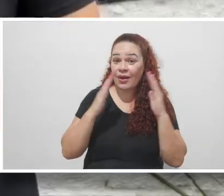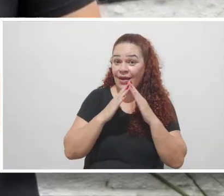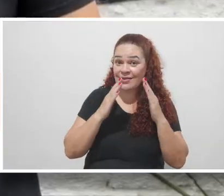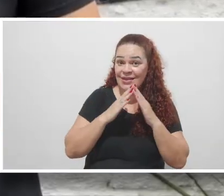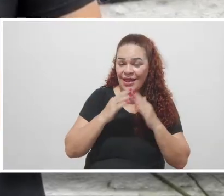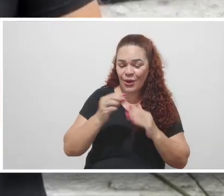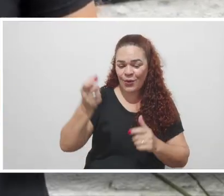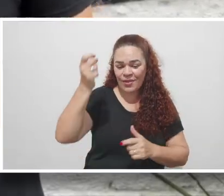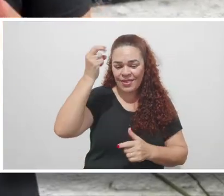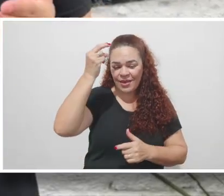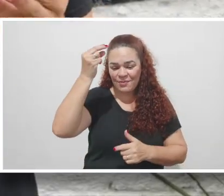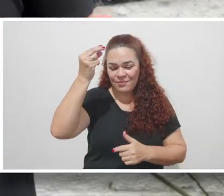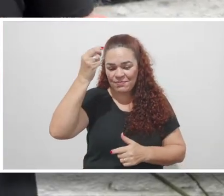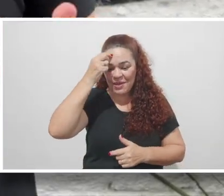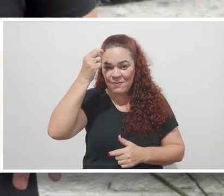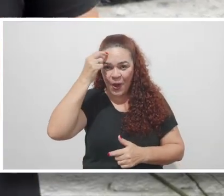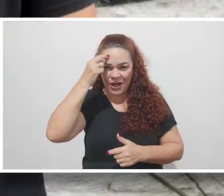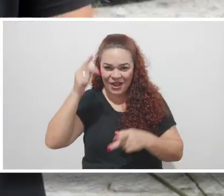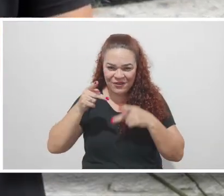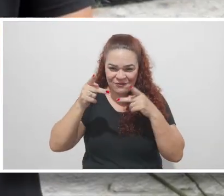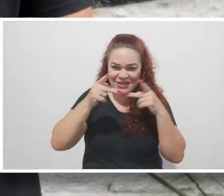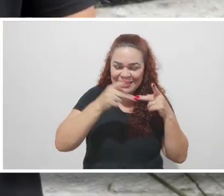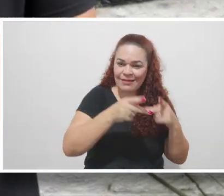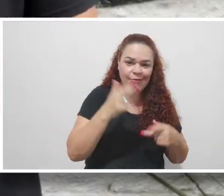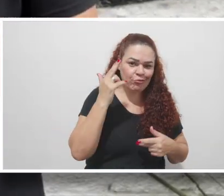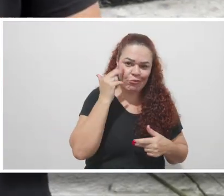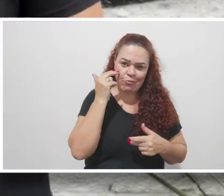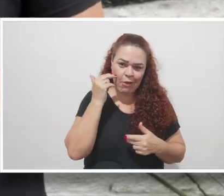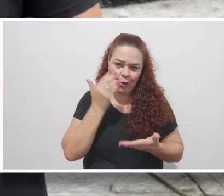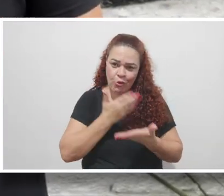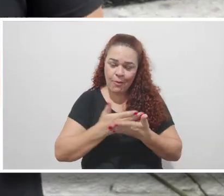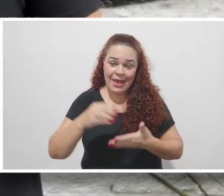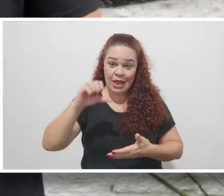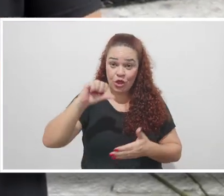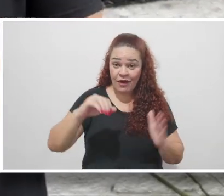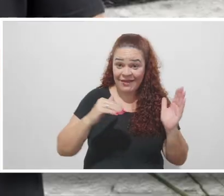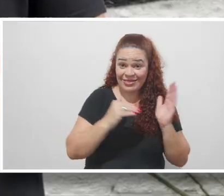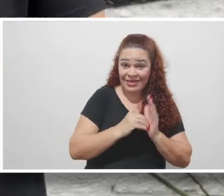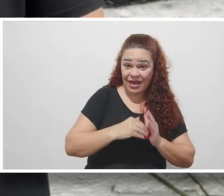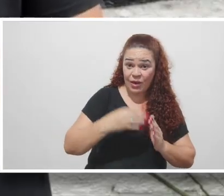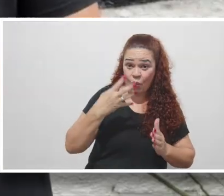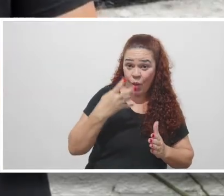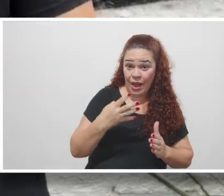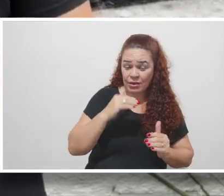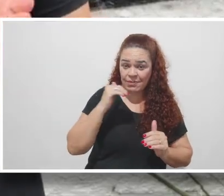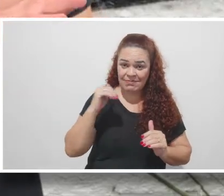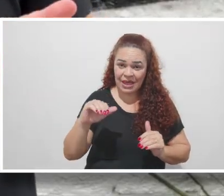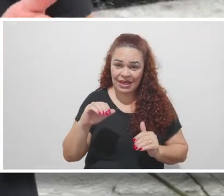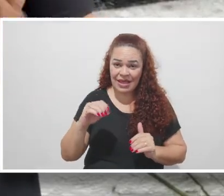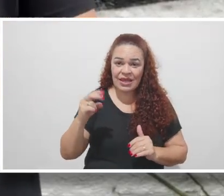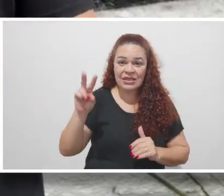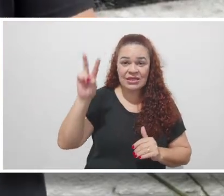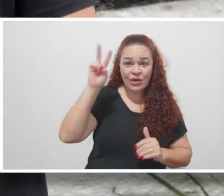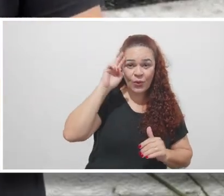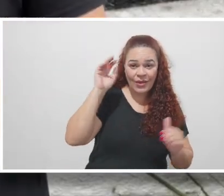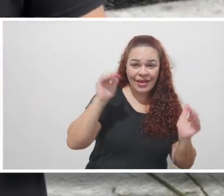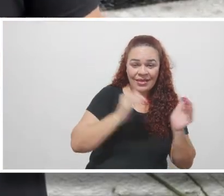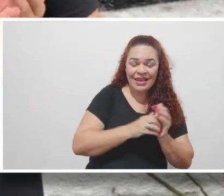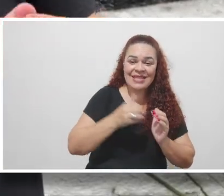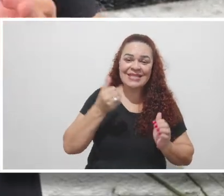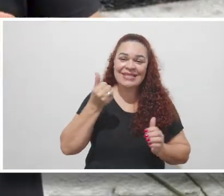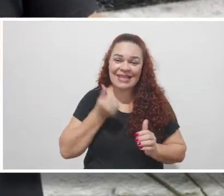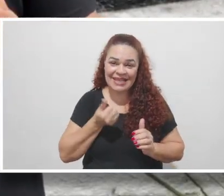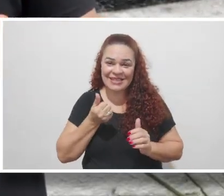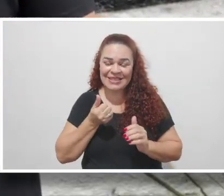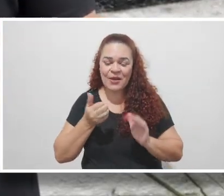Casarão da Memória. As visitas guiadas correrão normalmente. Estaremos abertos aqui das 9 até as 4h30, de segunda a sextas.